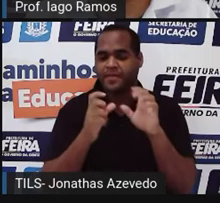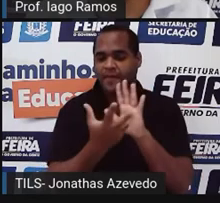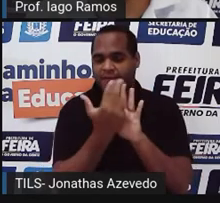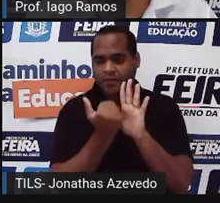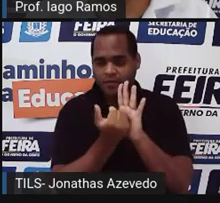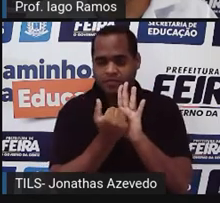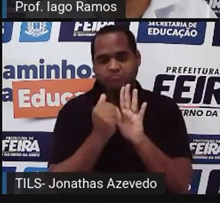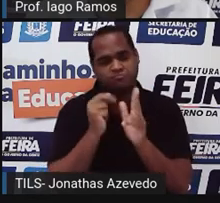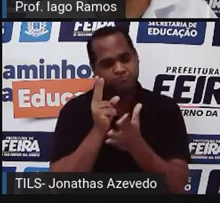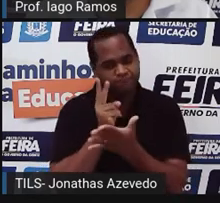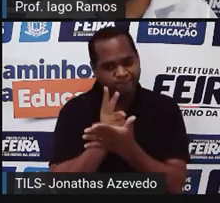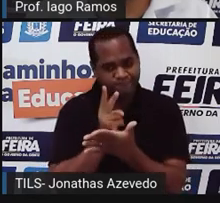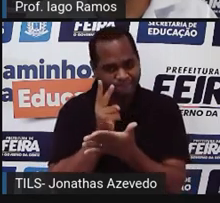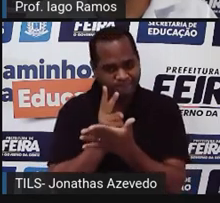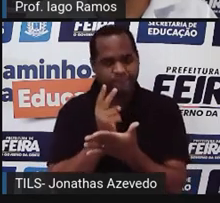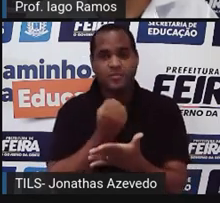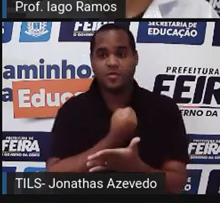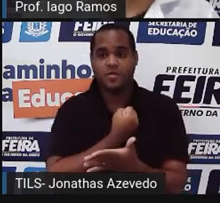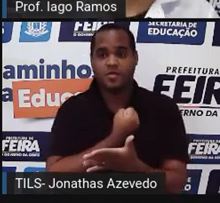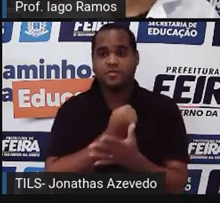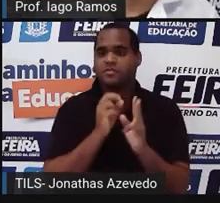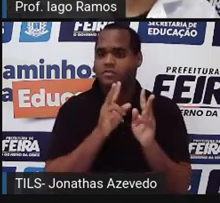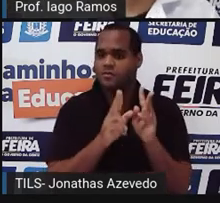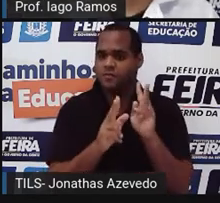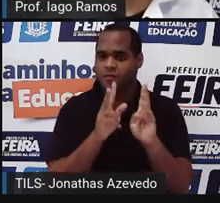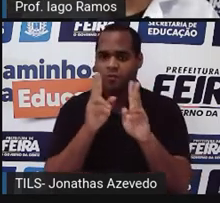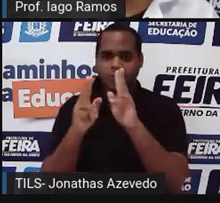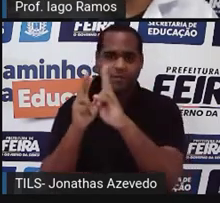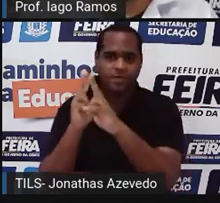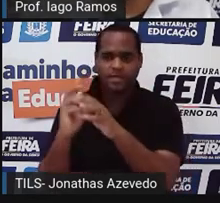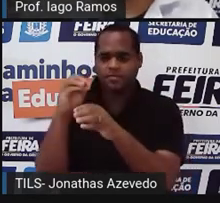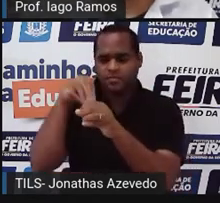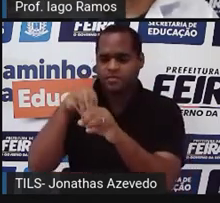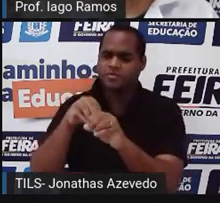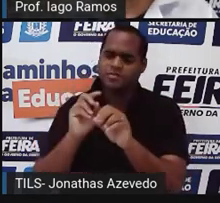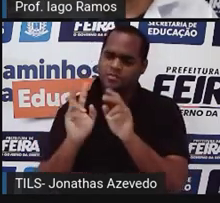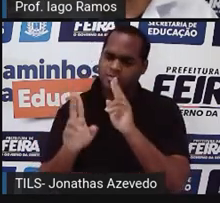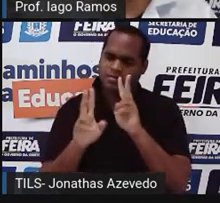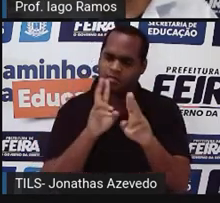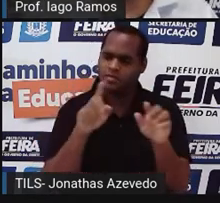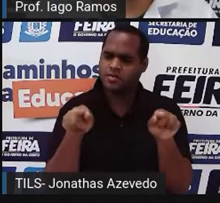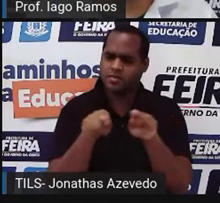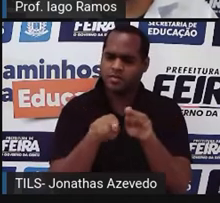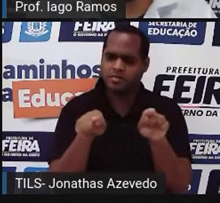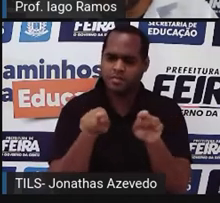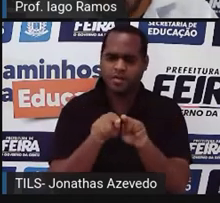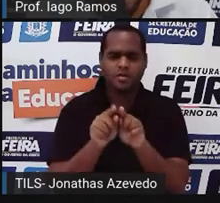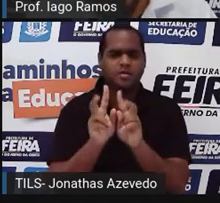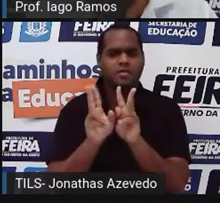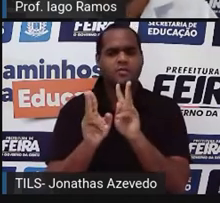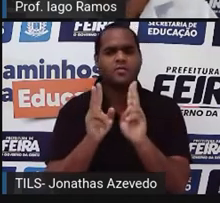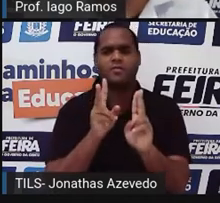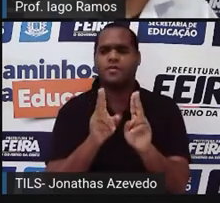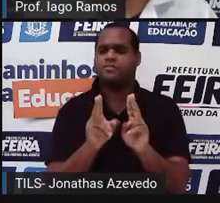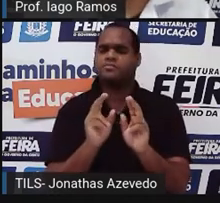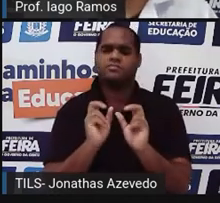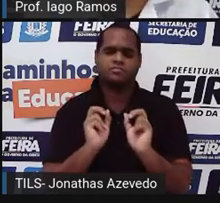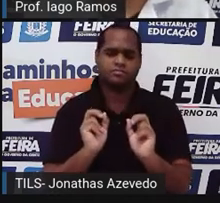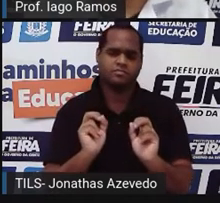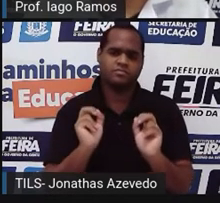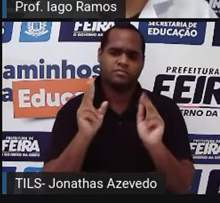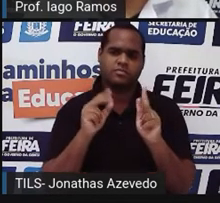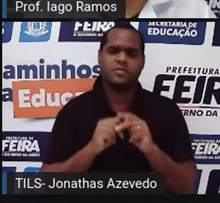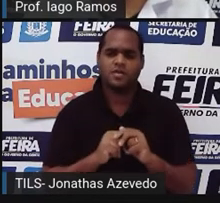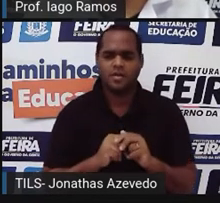com as mesmas medidas dos lados e os ângulos internos também vão ter as mesmas medidas, tá bom? Mas,